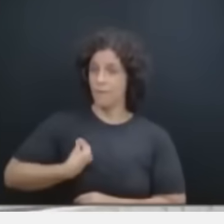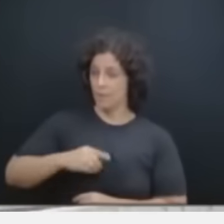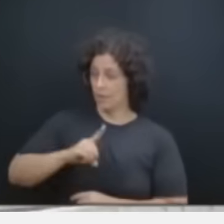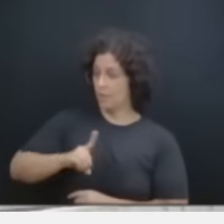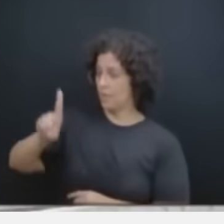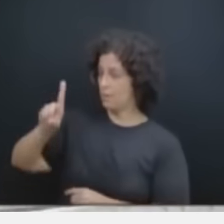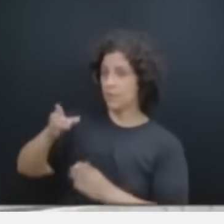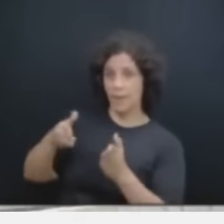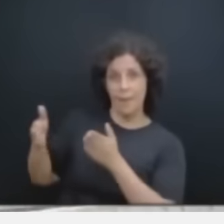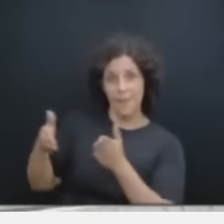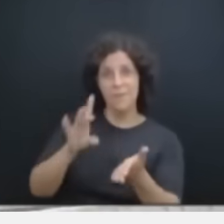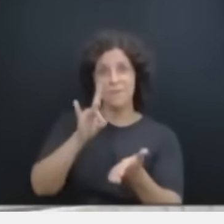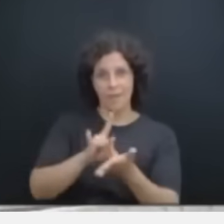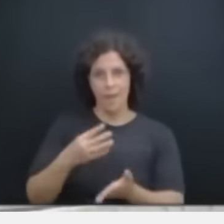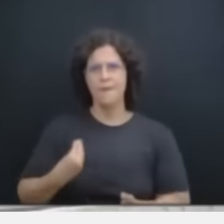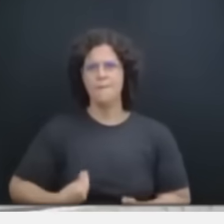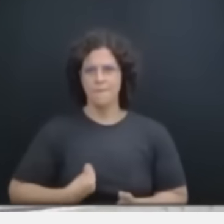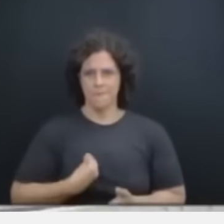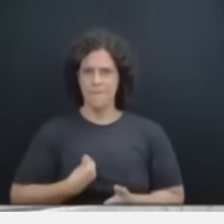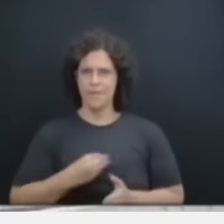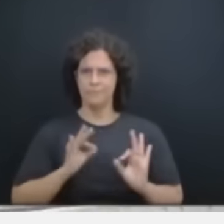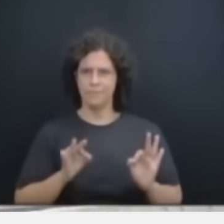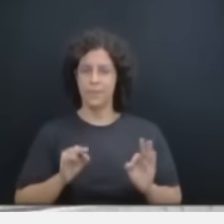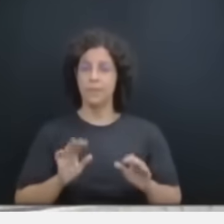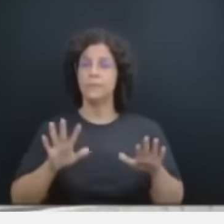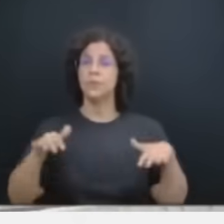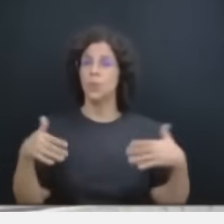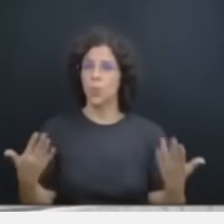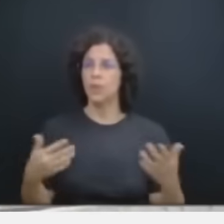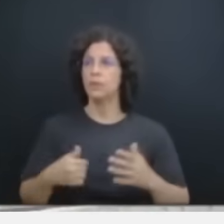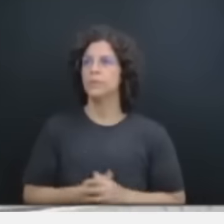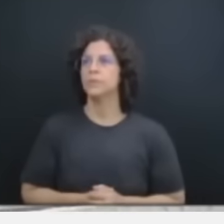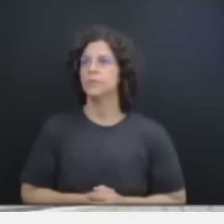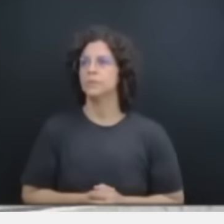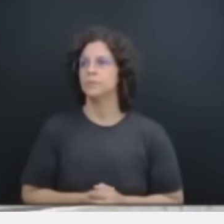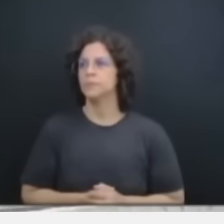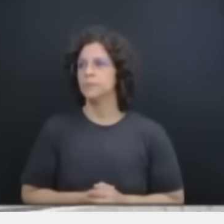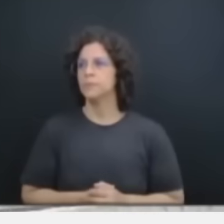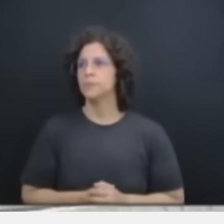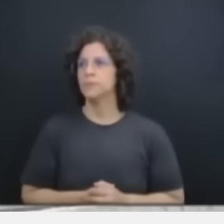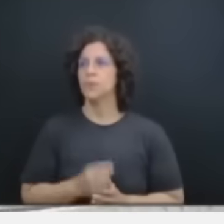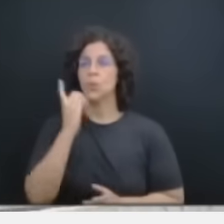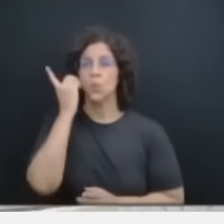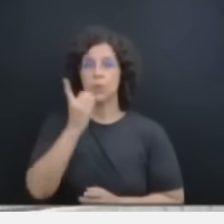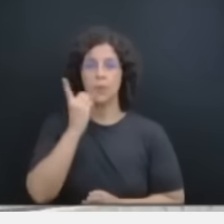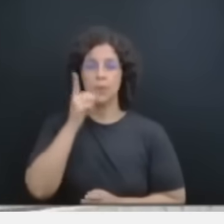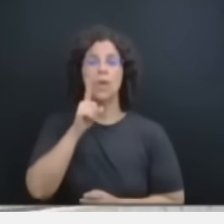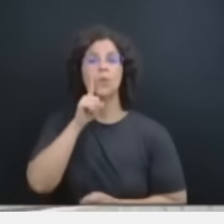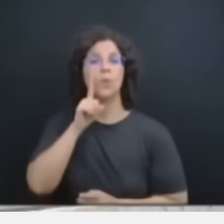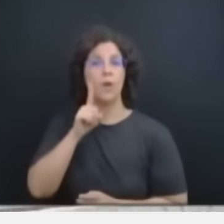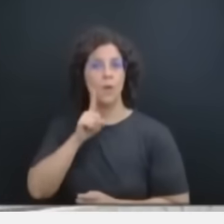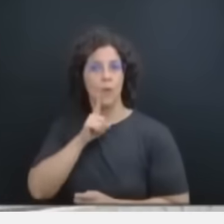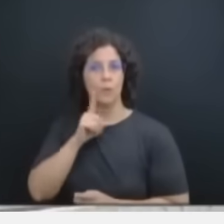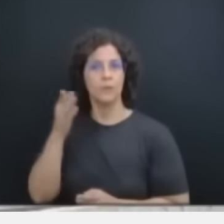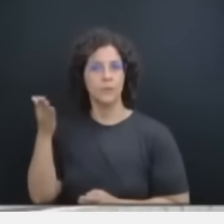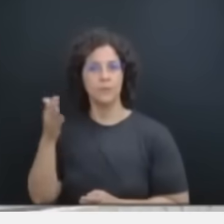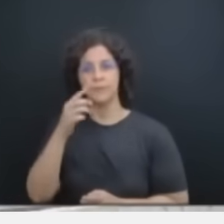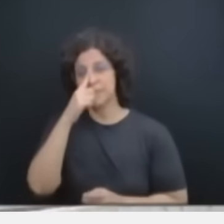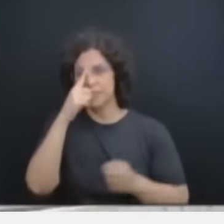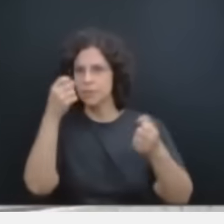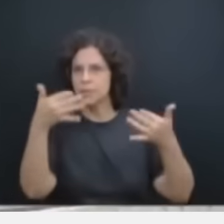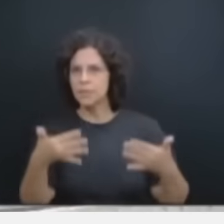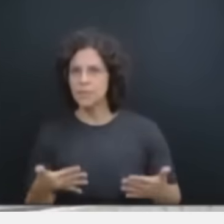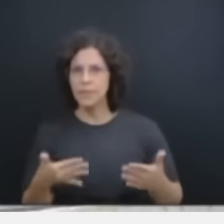vida quando A exemplo do deputado Ricardo Arruda se